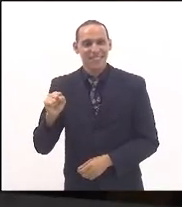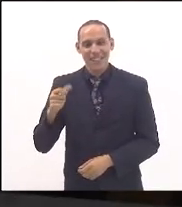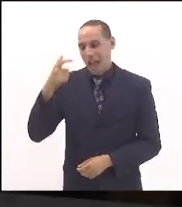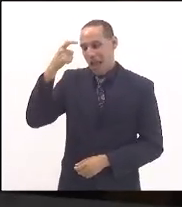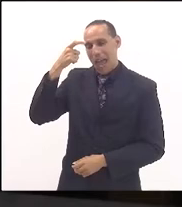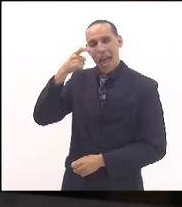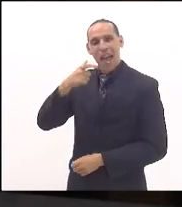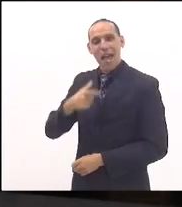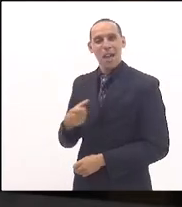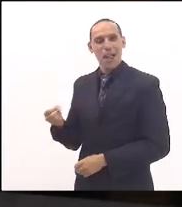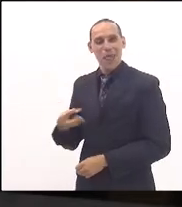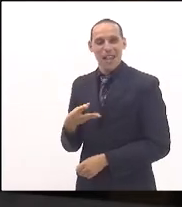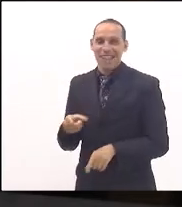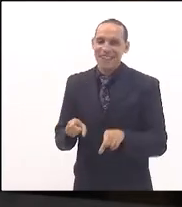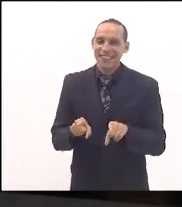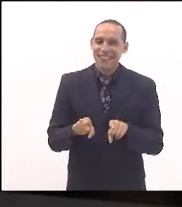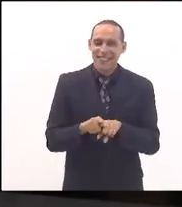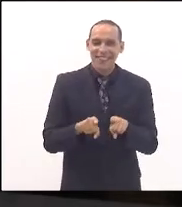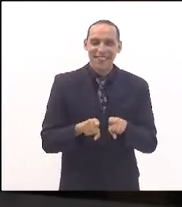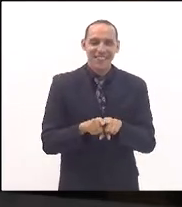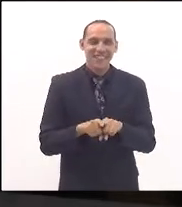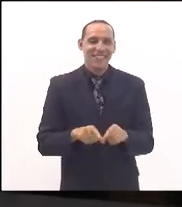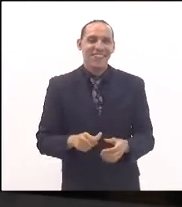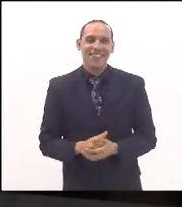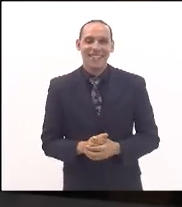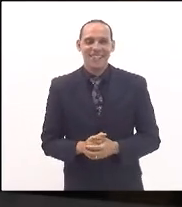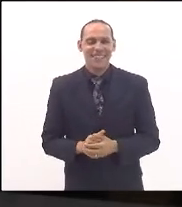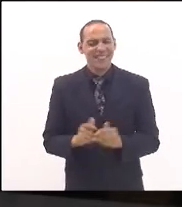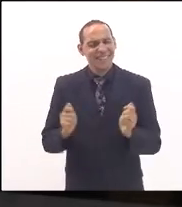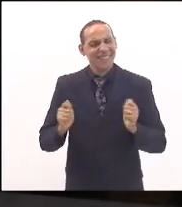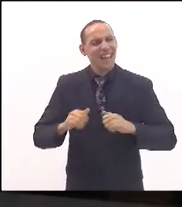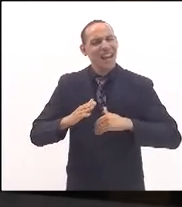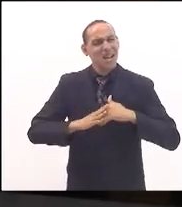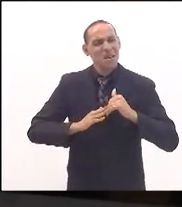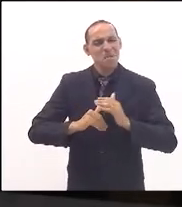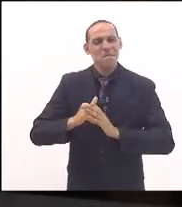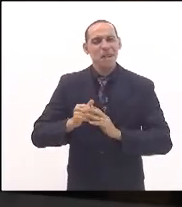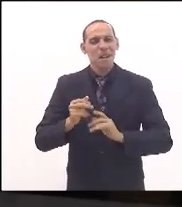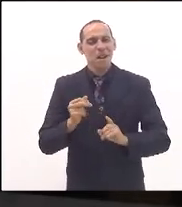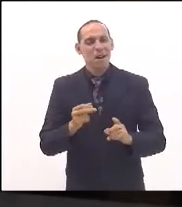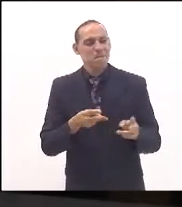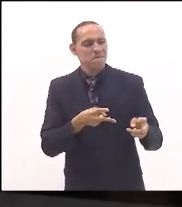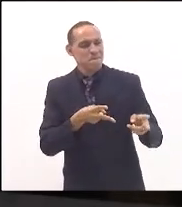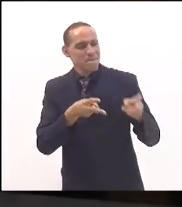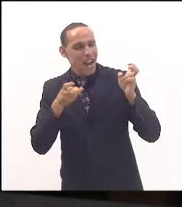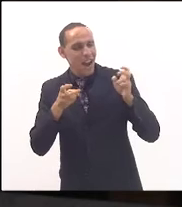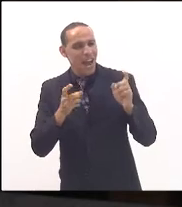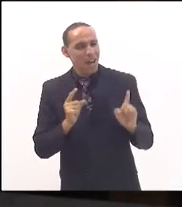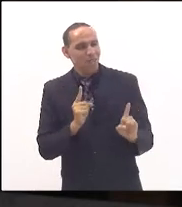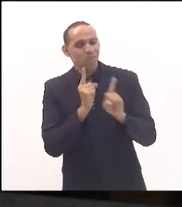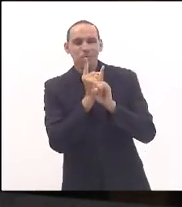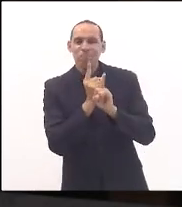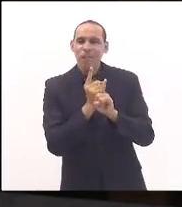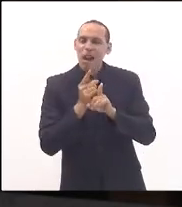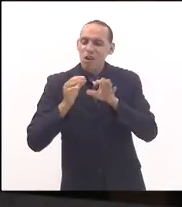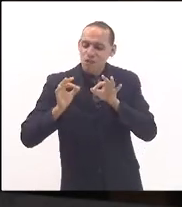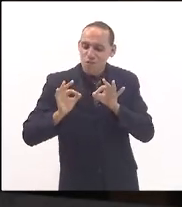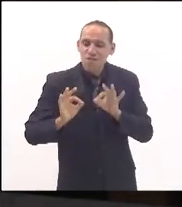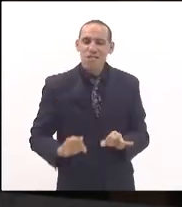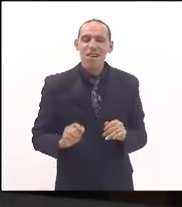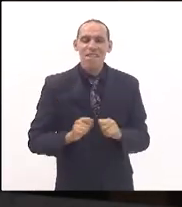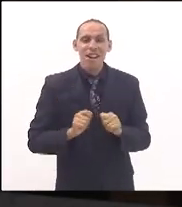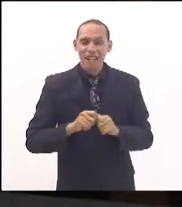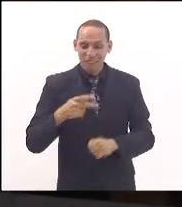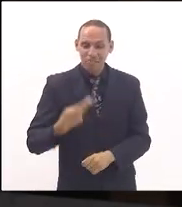também pela capacidade de detectar de fazer justiça que é uma coisa tão